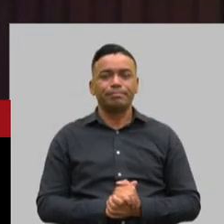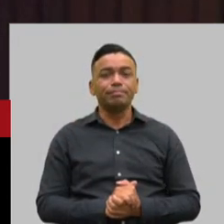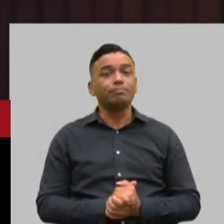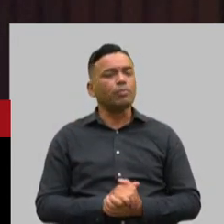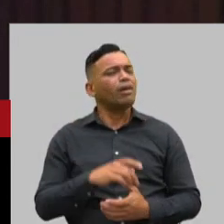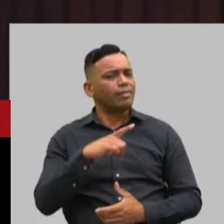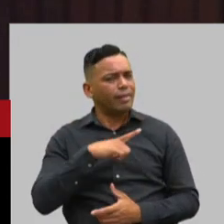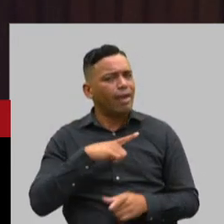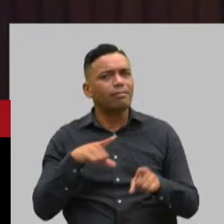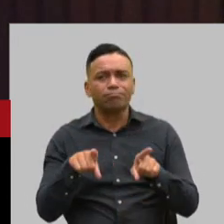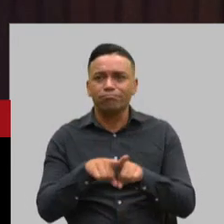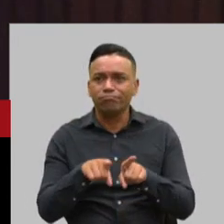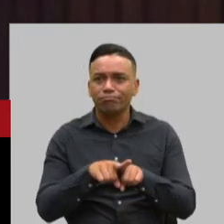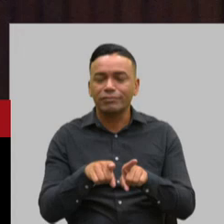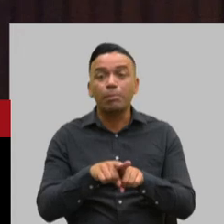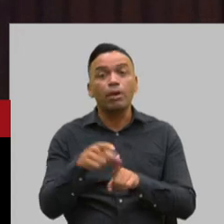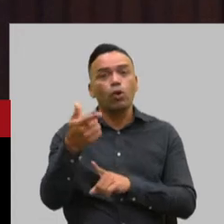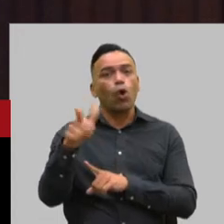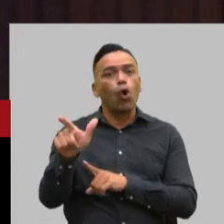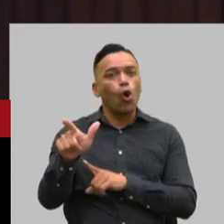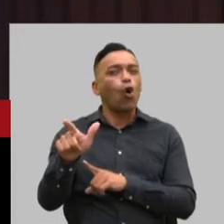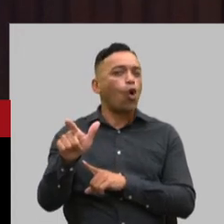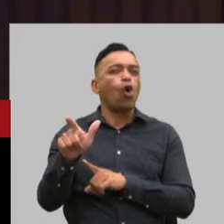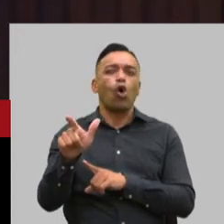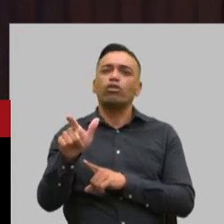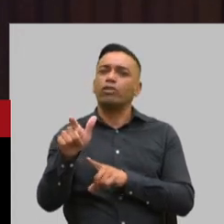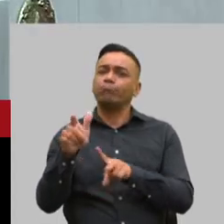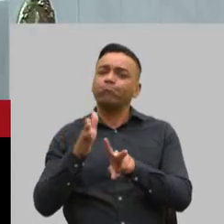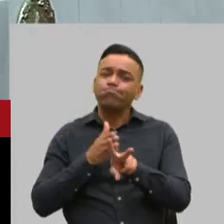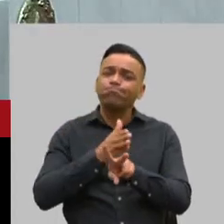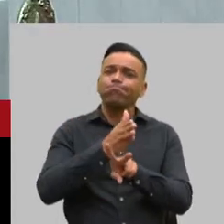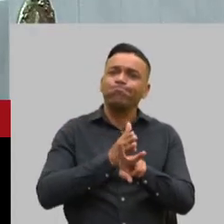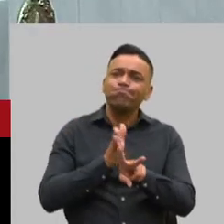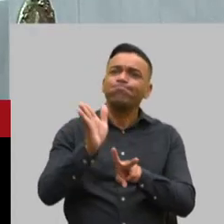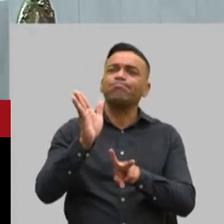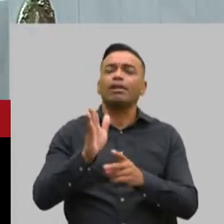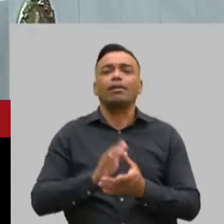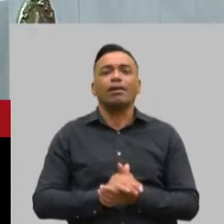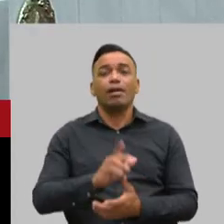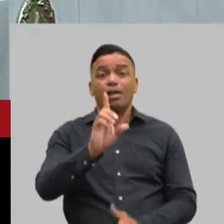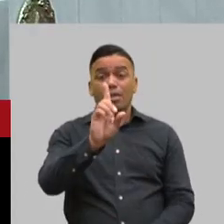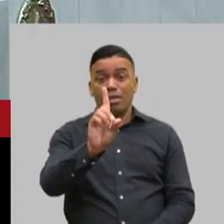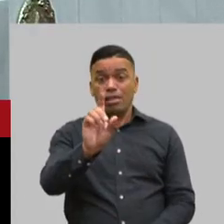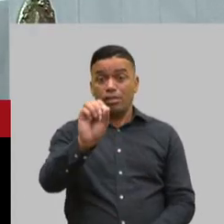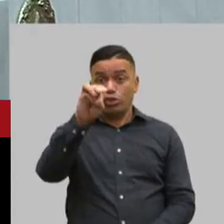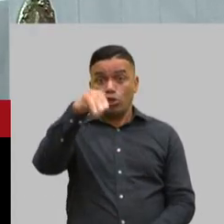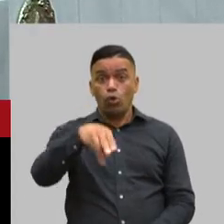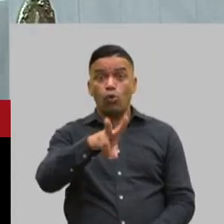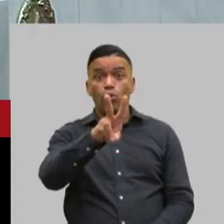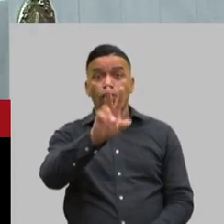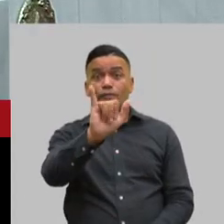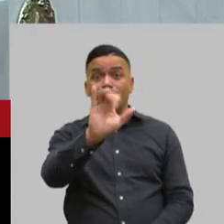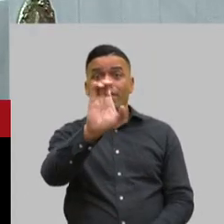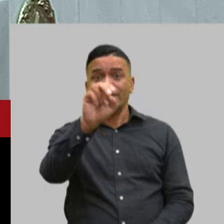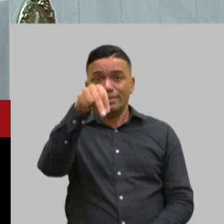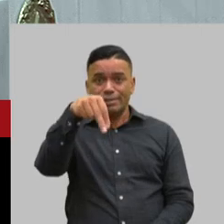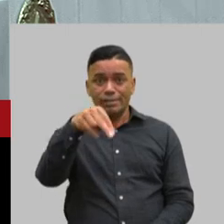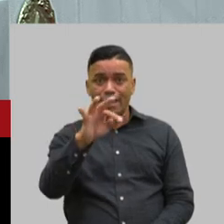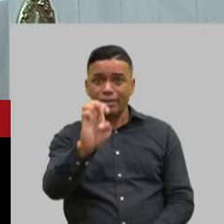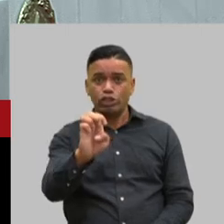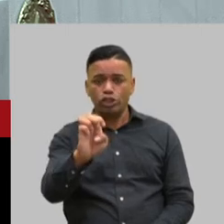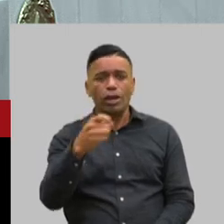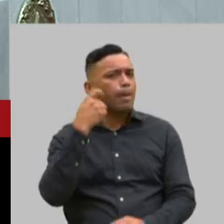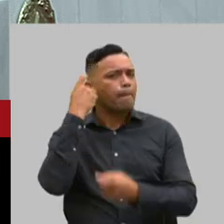Temos também uma outra convergência. Dom Vicente tem uma preocupação com a formação e